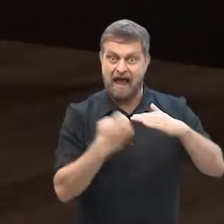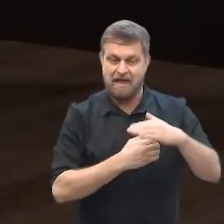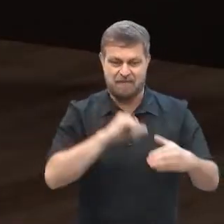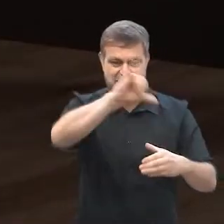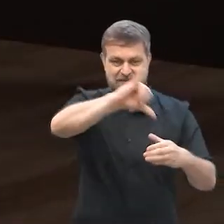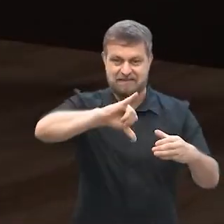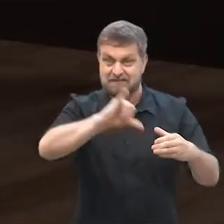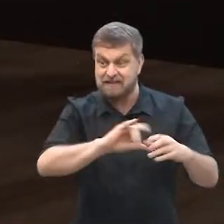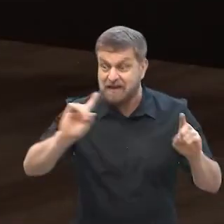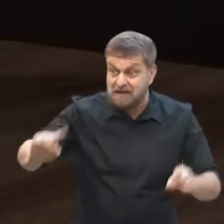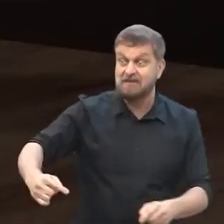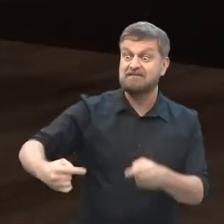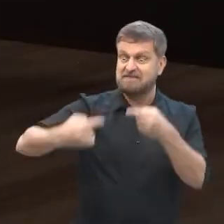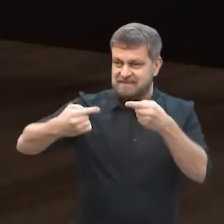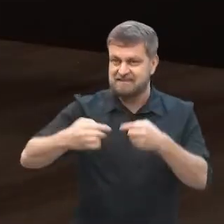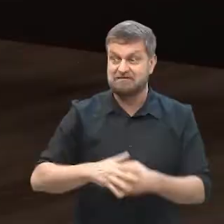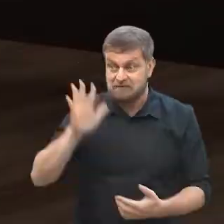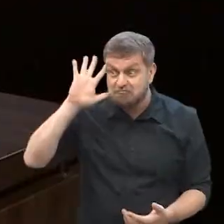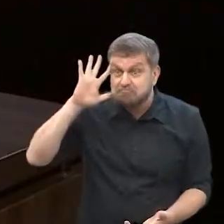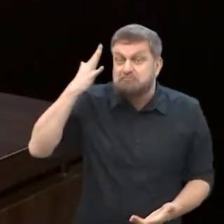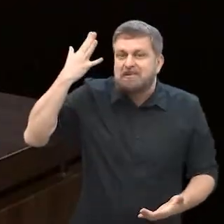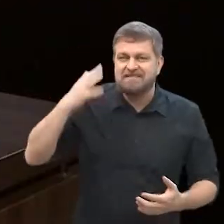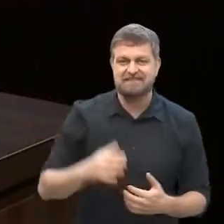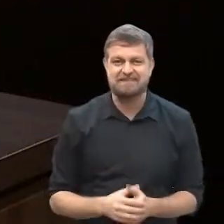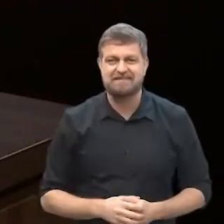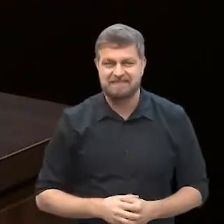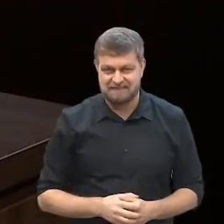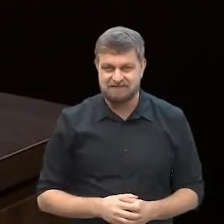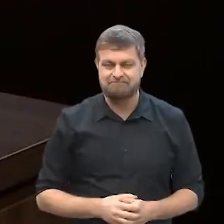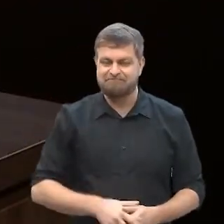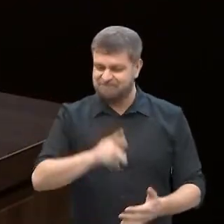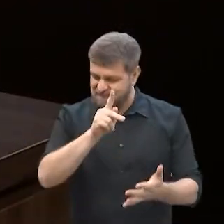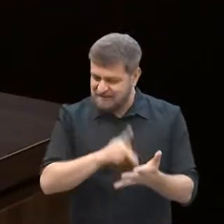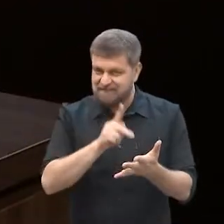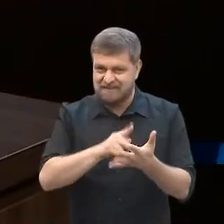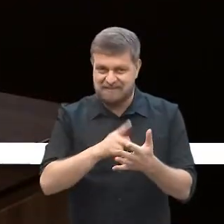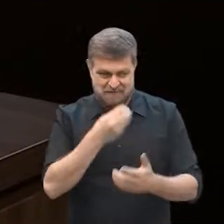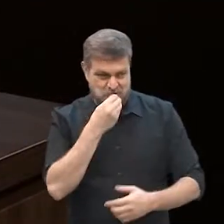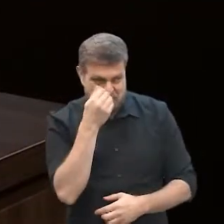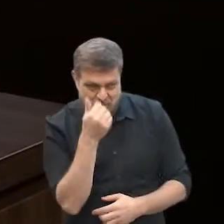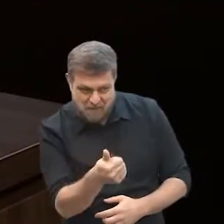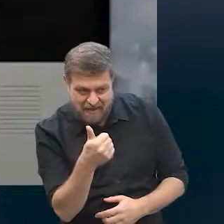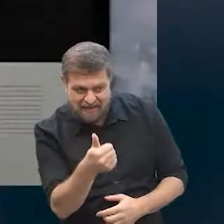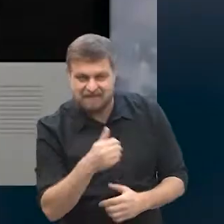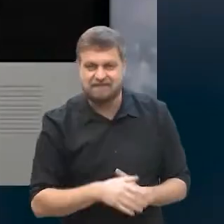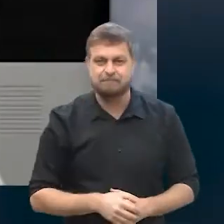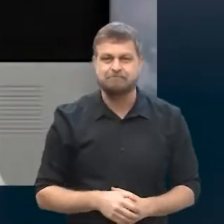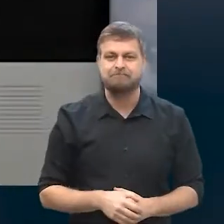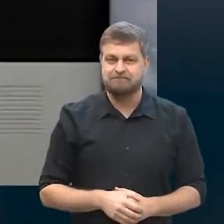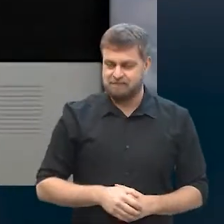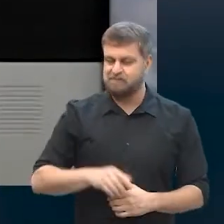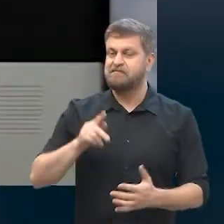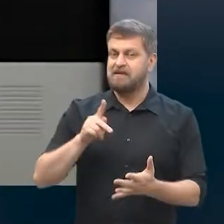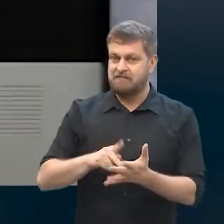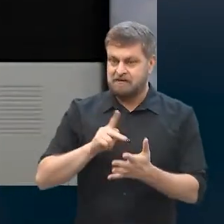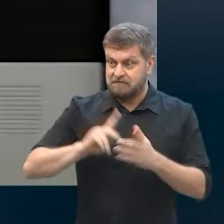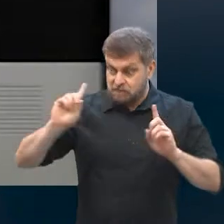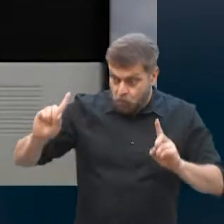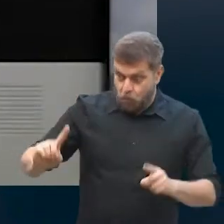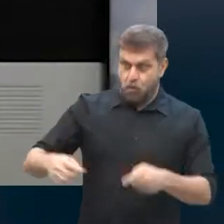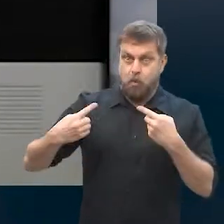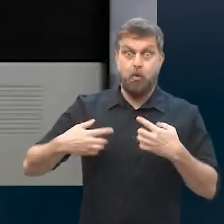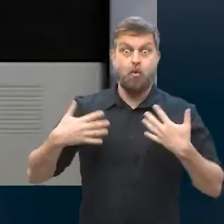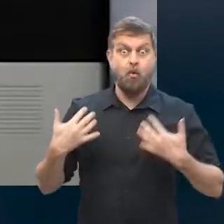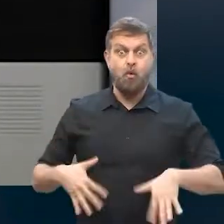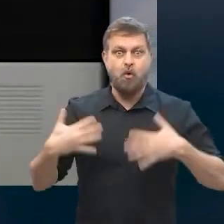os desafios impostos nessa decisão aí. É verdade, Mina, como vai? Tudo bem? Realmente foi um grande desafio, né? Minha